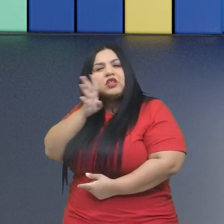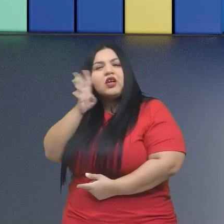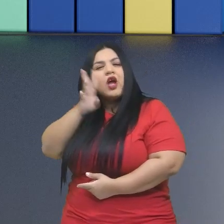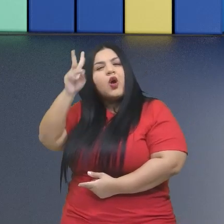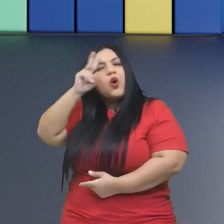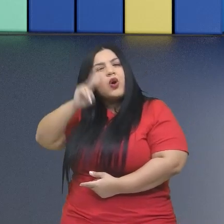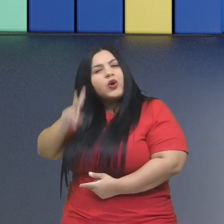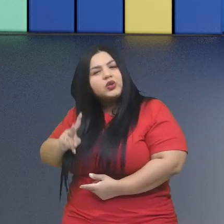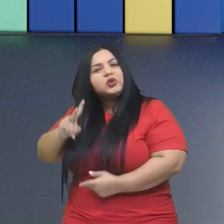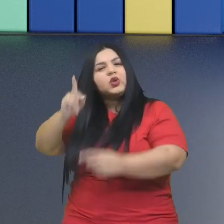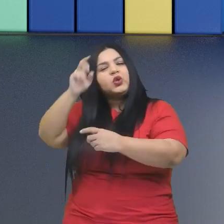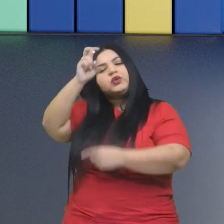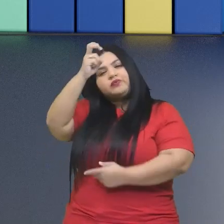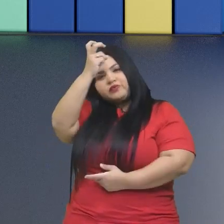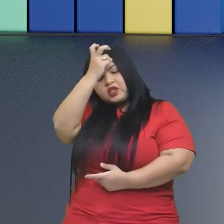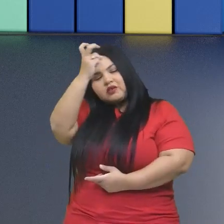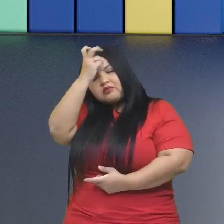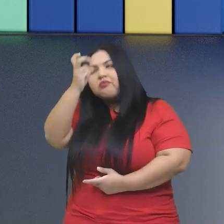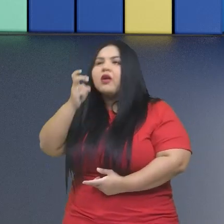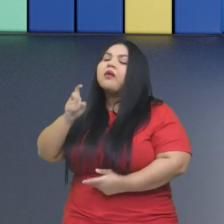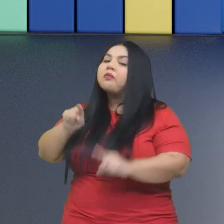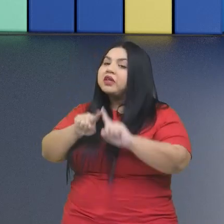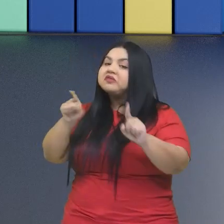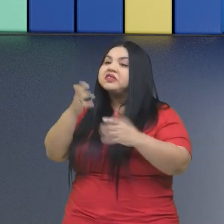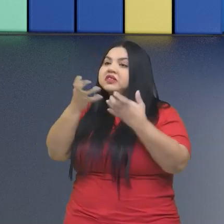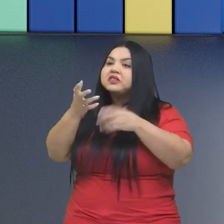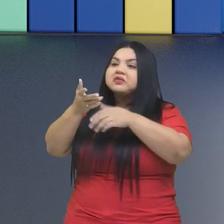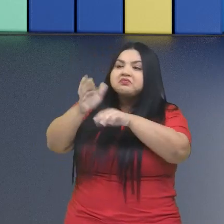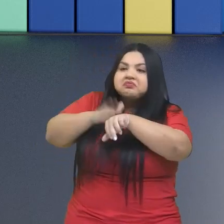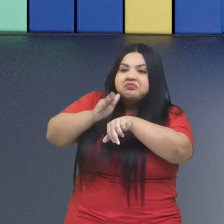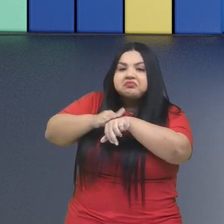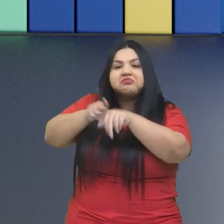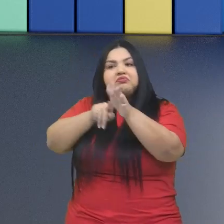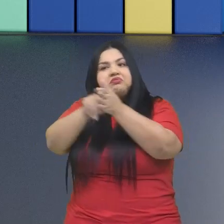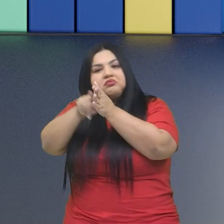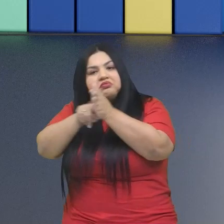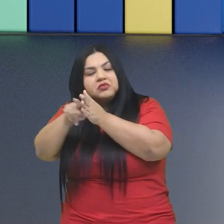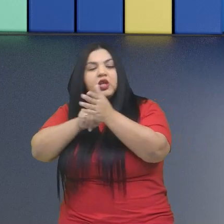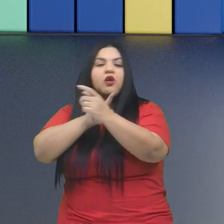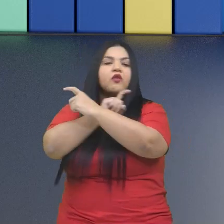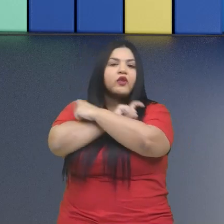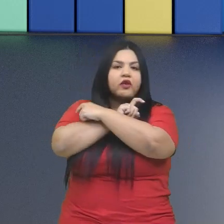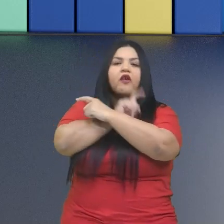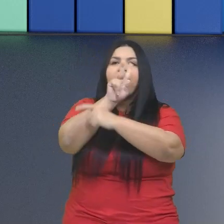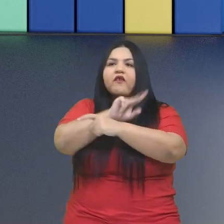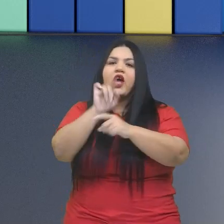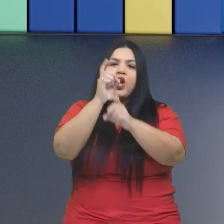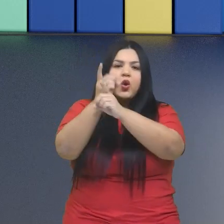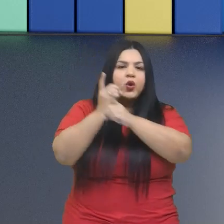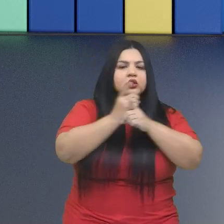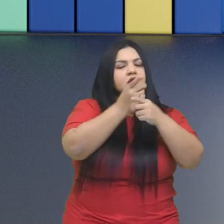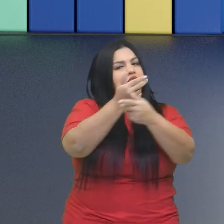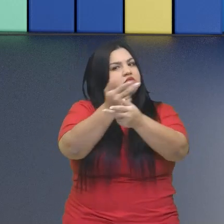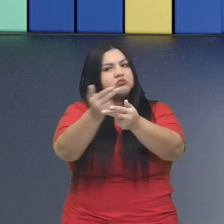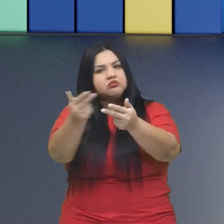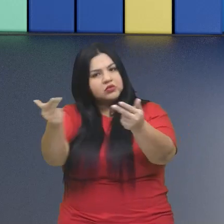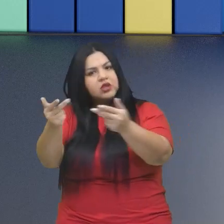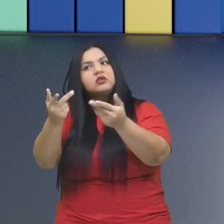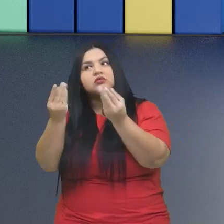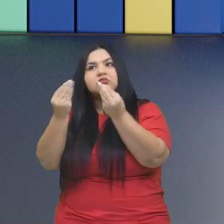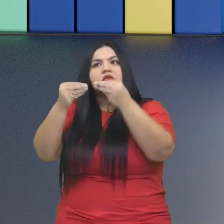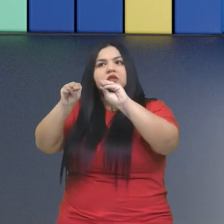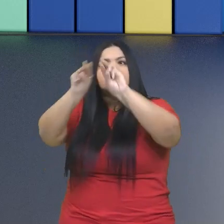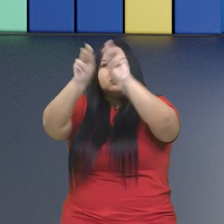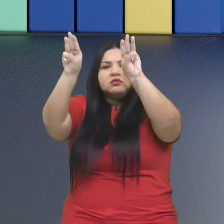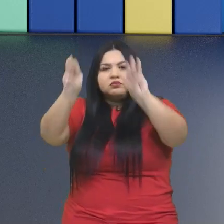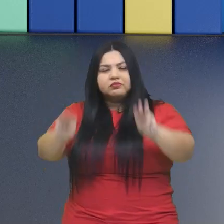explorar mais a história dessas obras, né, do próprio faraó citado, você vai encontrar muita coisa e elas estão disponíveis em museus. Olha